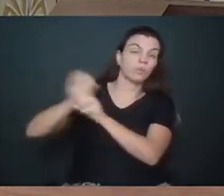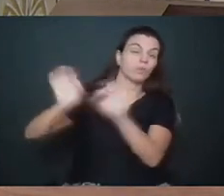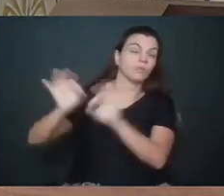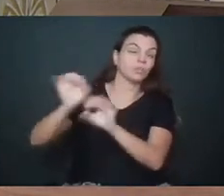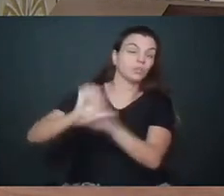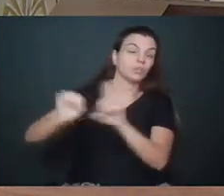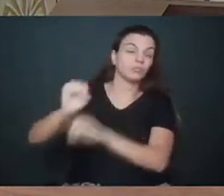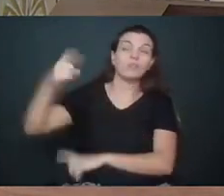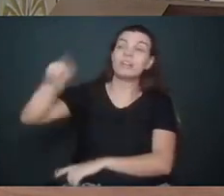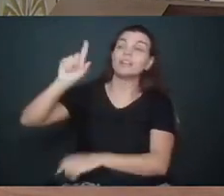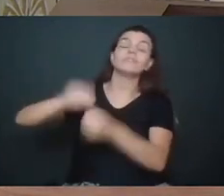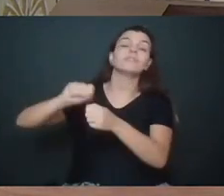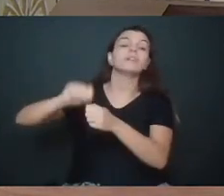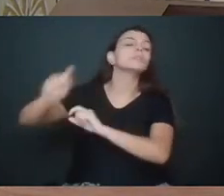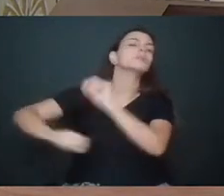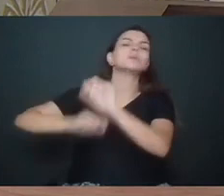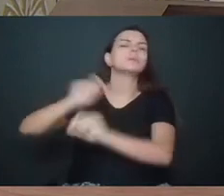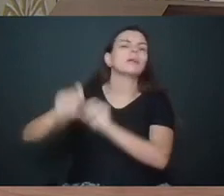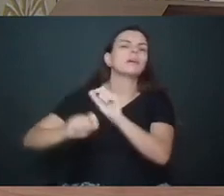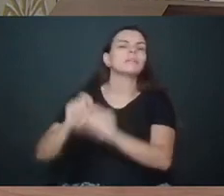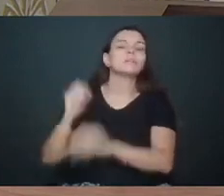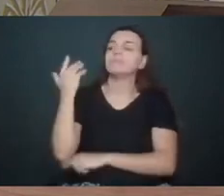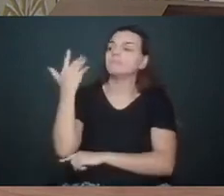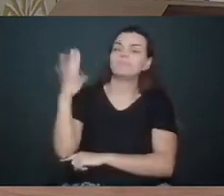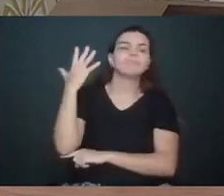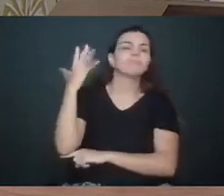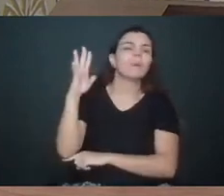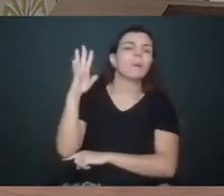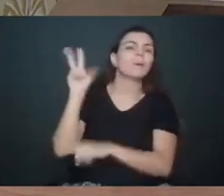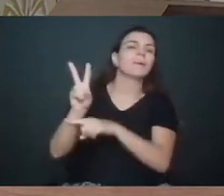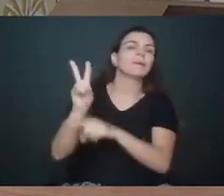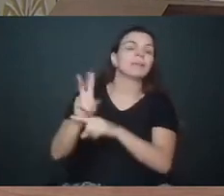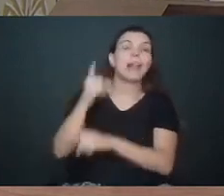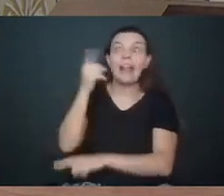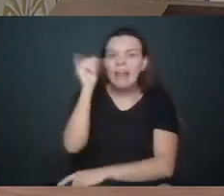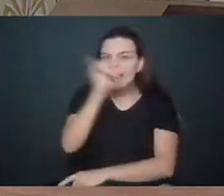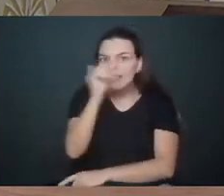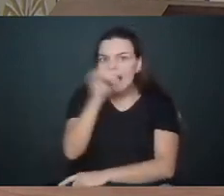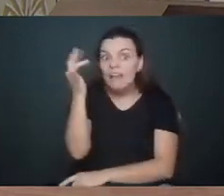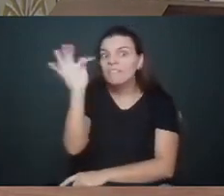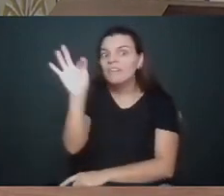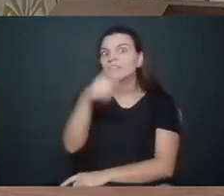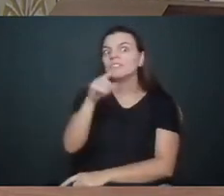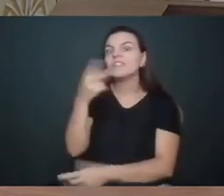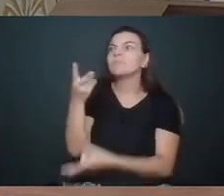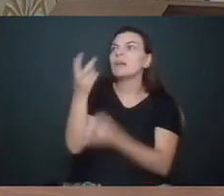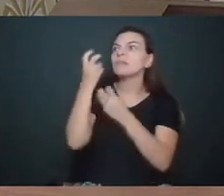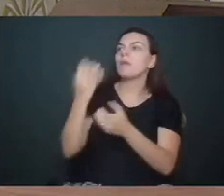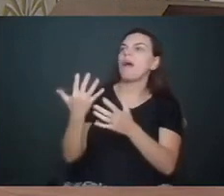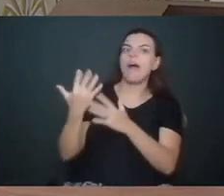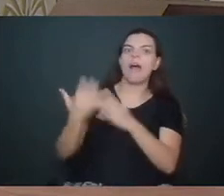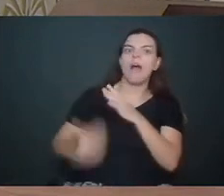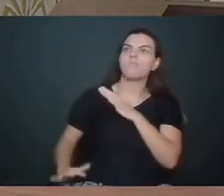fazem? Olha a arborização, vê se na Itália, na França, vocês veem uma árvore frondosa na cidade. Não